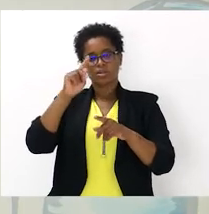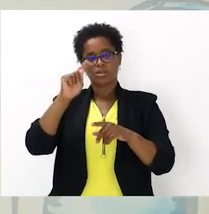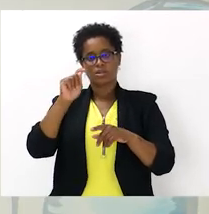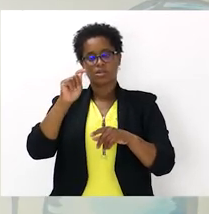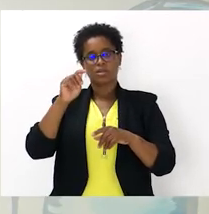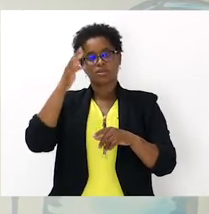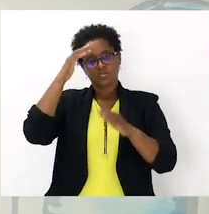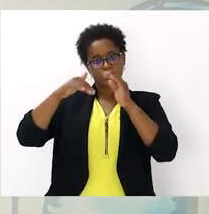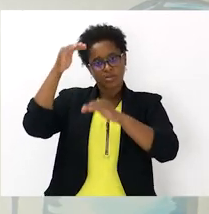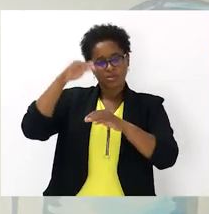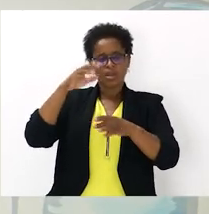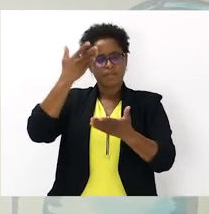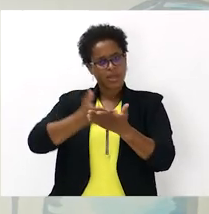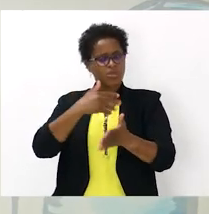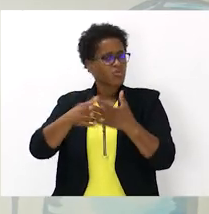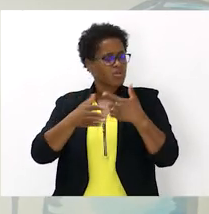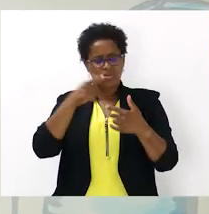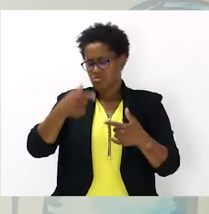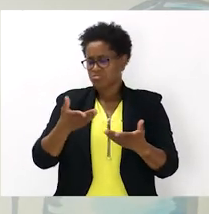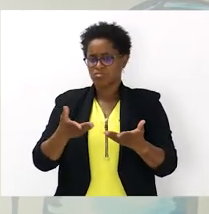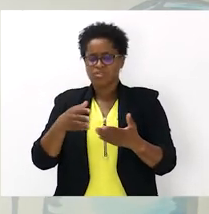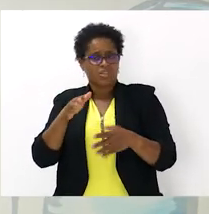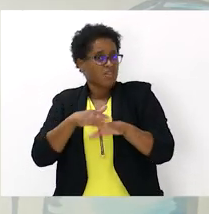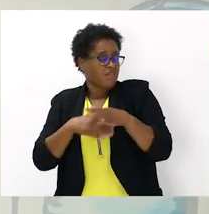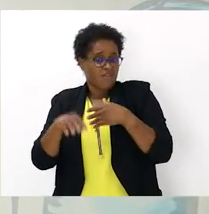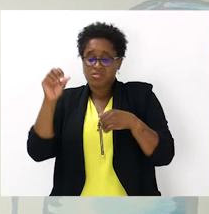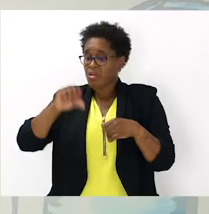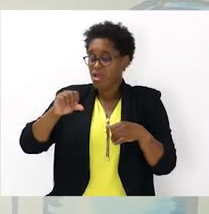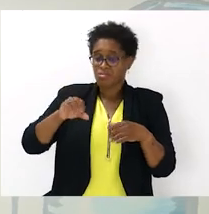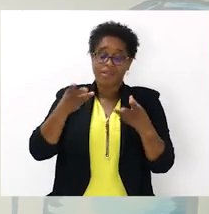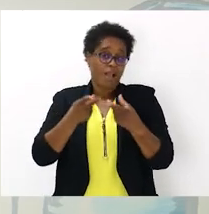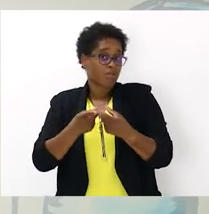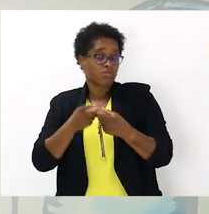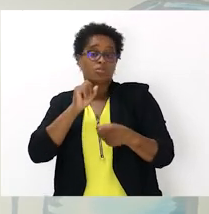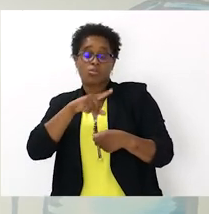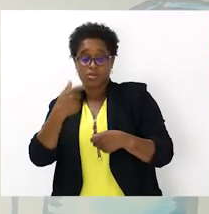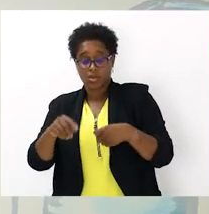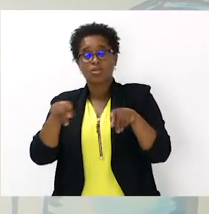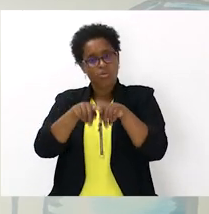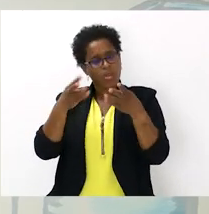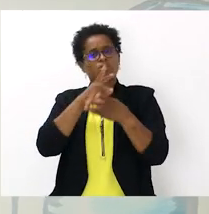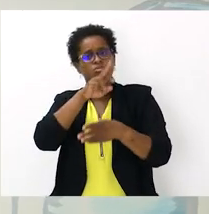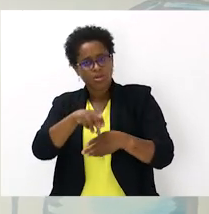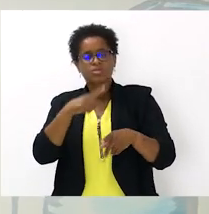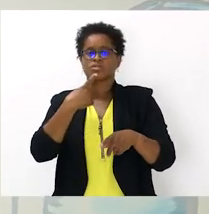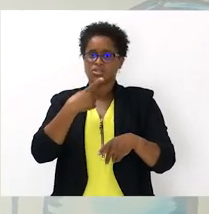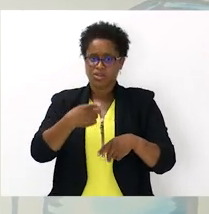propriedades, desde que não cometemos erro de cálculos, vamos encontrar o mesmo resultado.